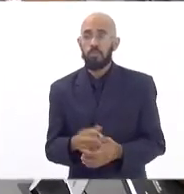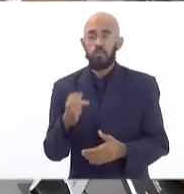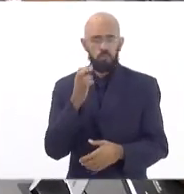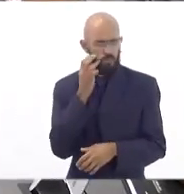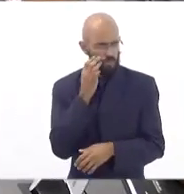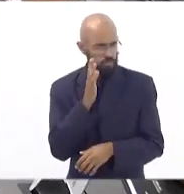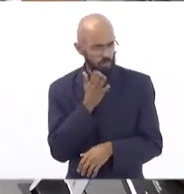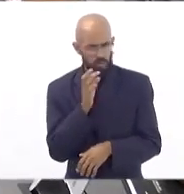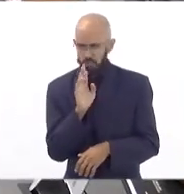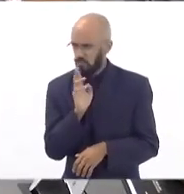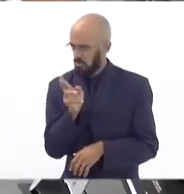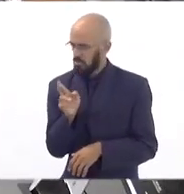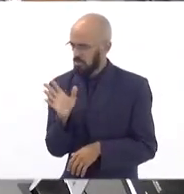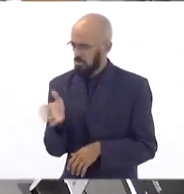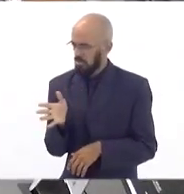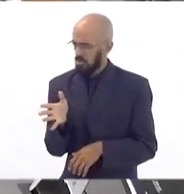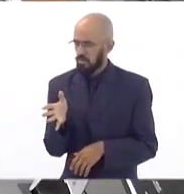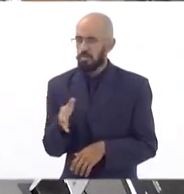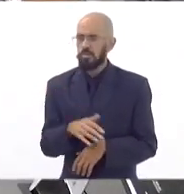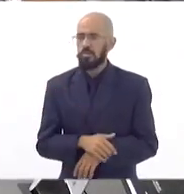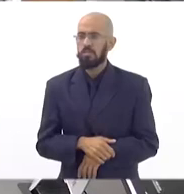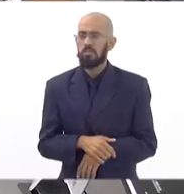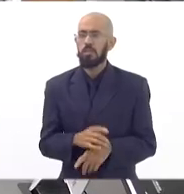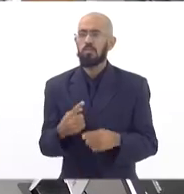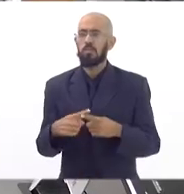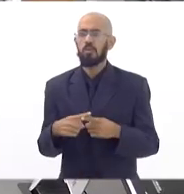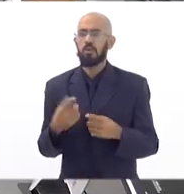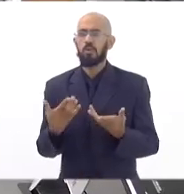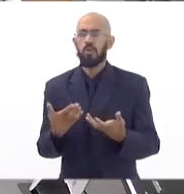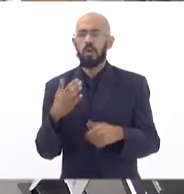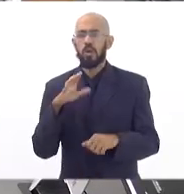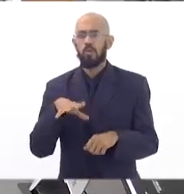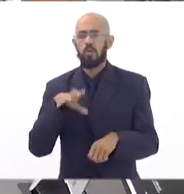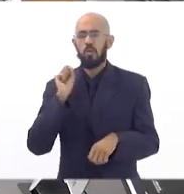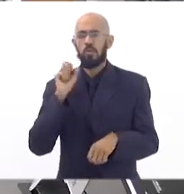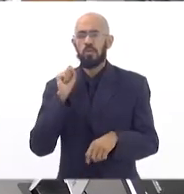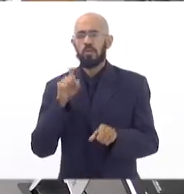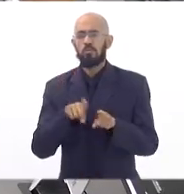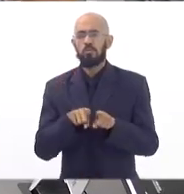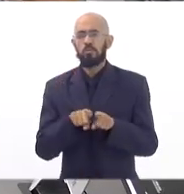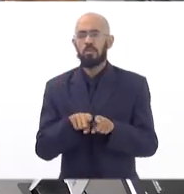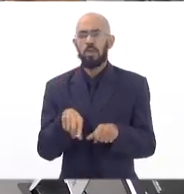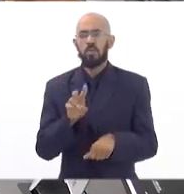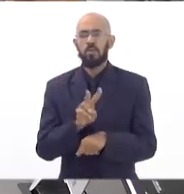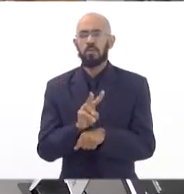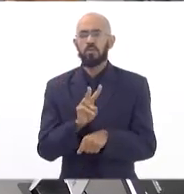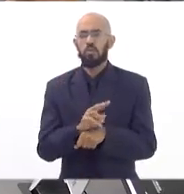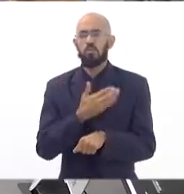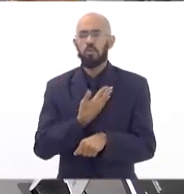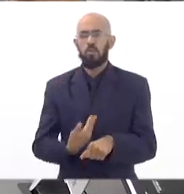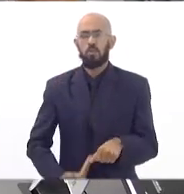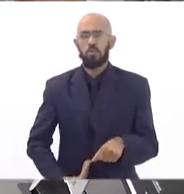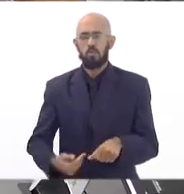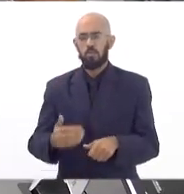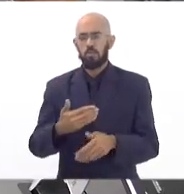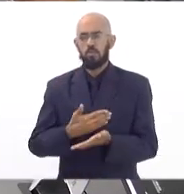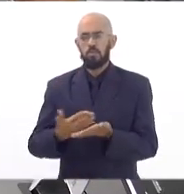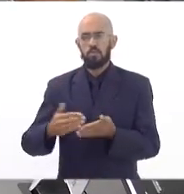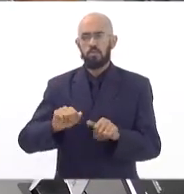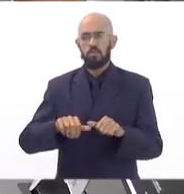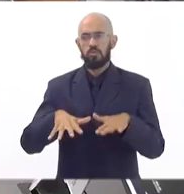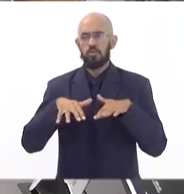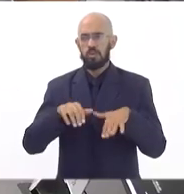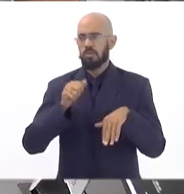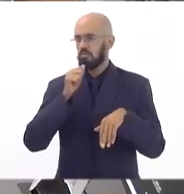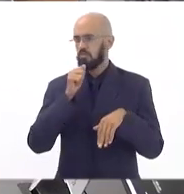deck É porque eu queria ouvir o doutor o defensor público que tá aqui desde que sua audiência